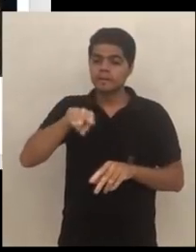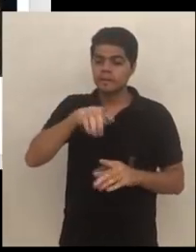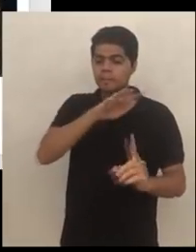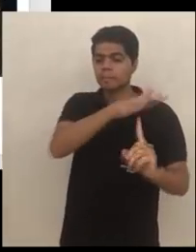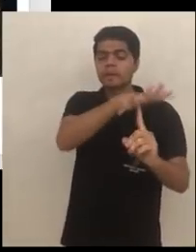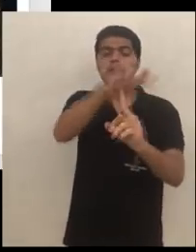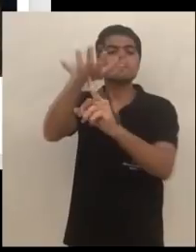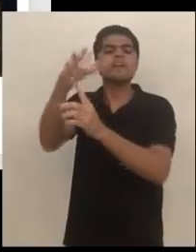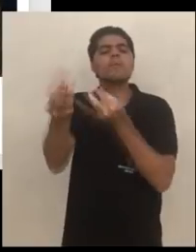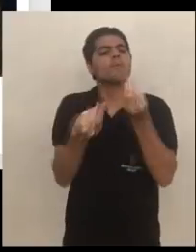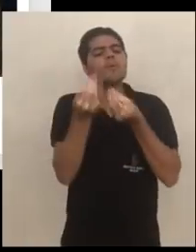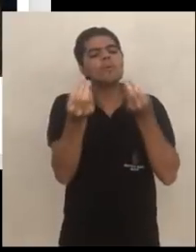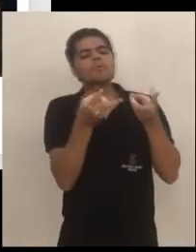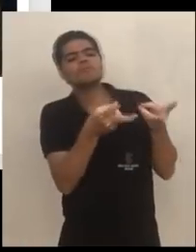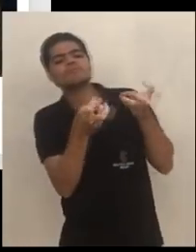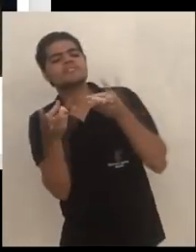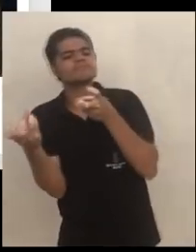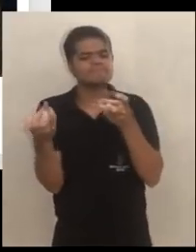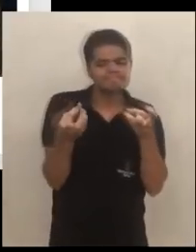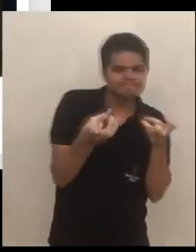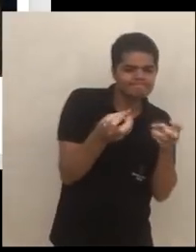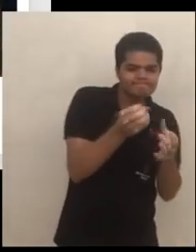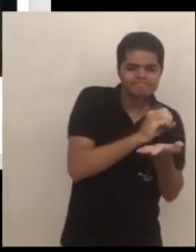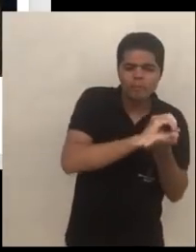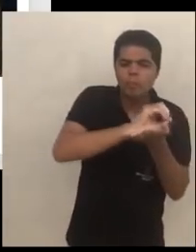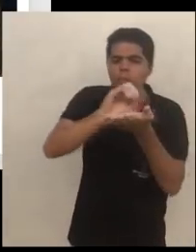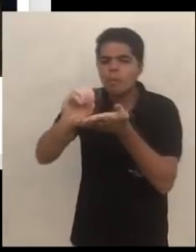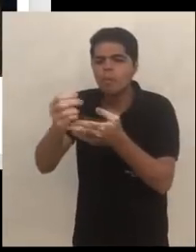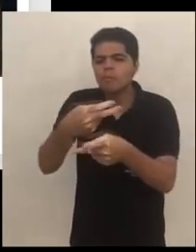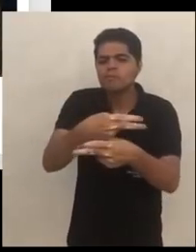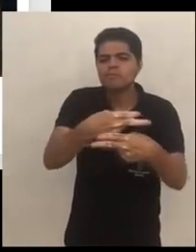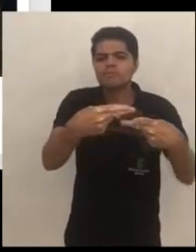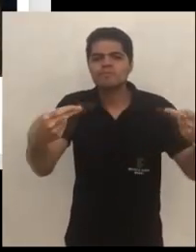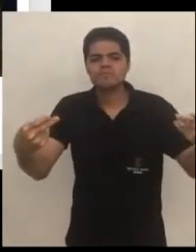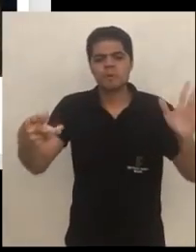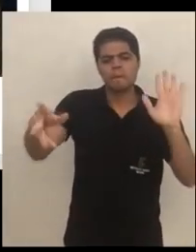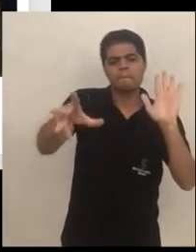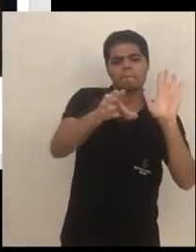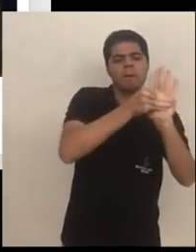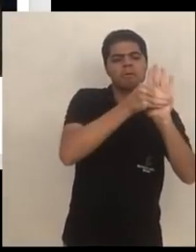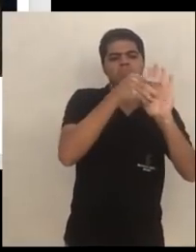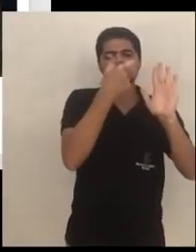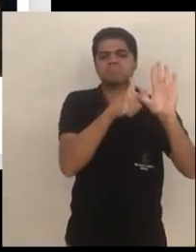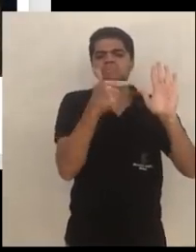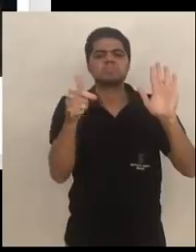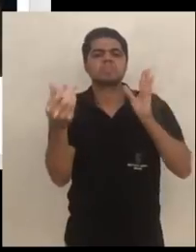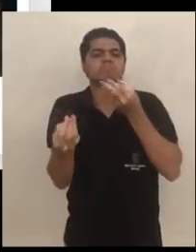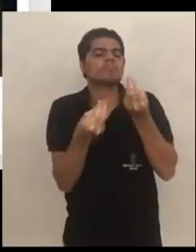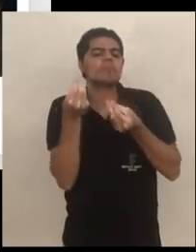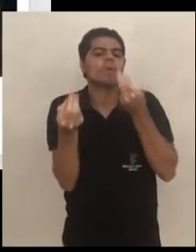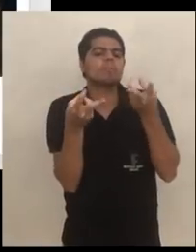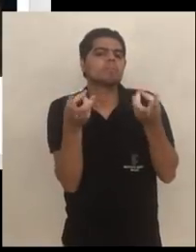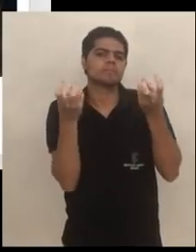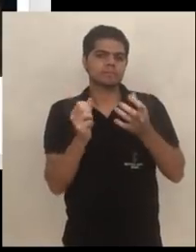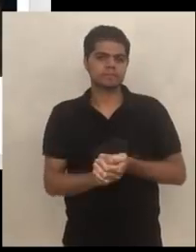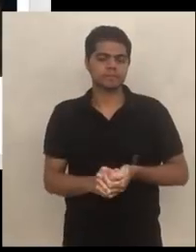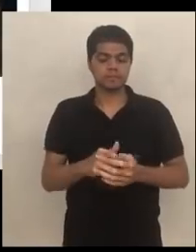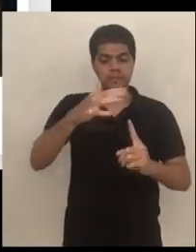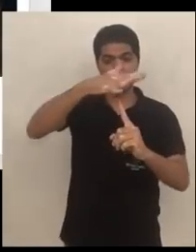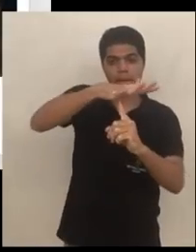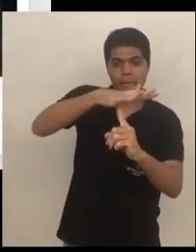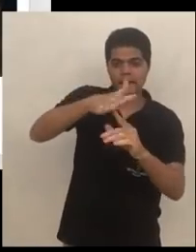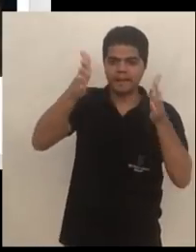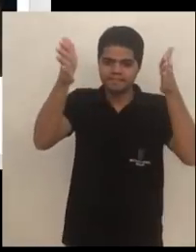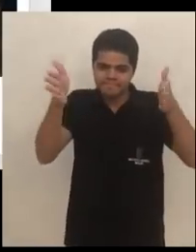livre aquele agricultor que às vezes não botou o produto, não botou o selo, não tem o selo. Opa, ele tem que colocar na barraquinha